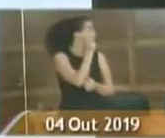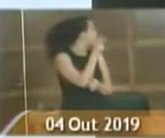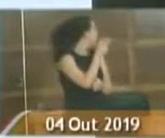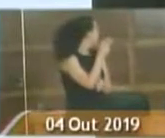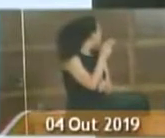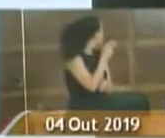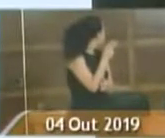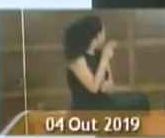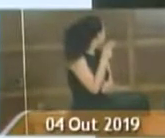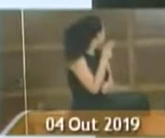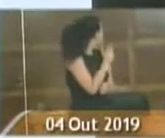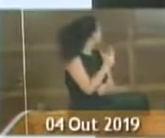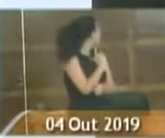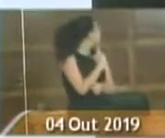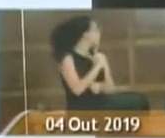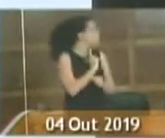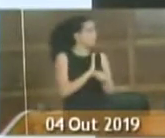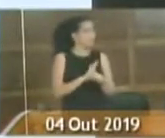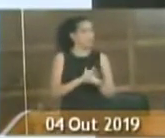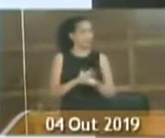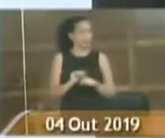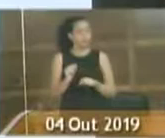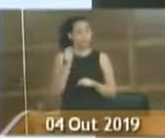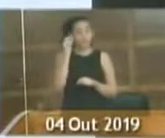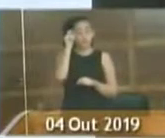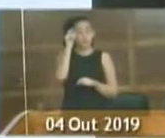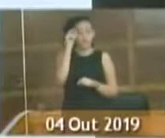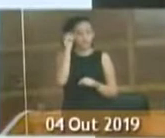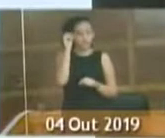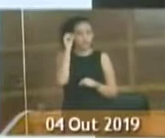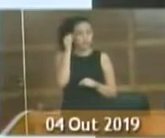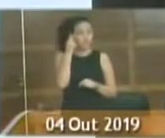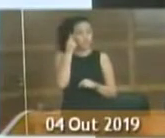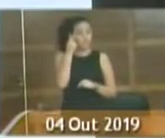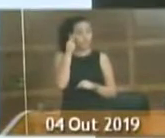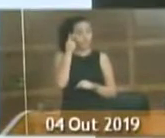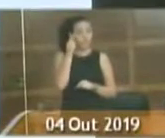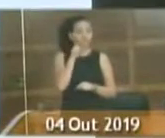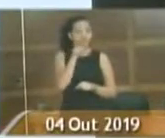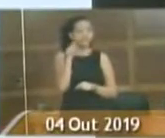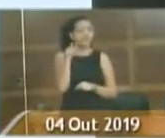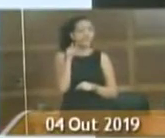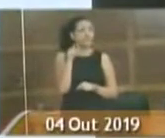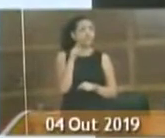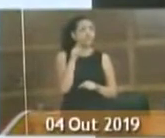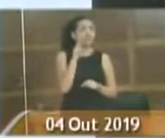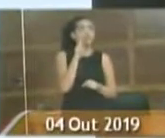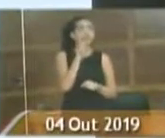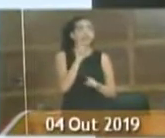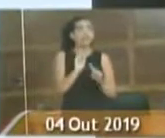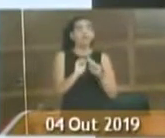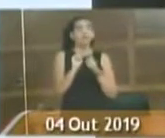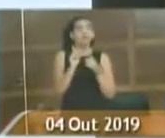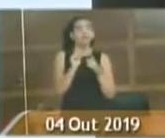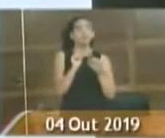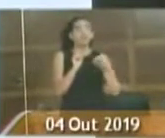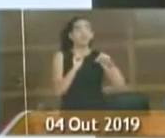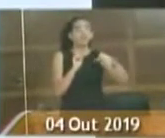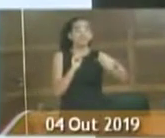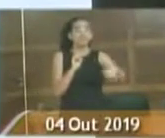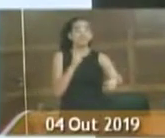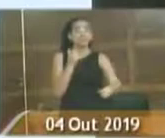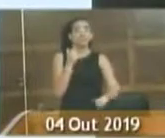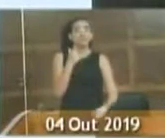ó, que teve a esporotricose, e ali não dá para vocês enxergarem, mas ali é o resultado do outro exame